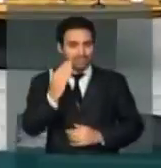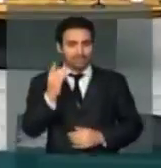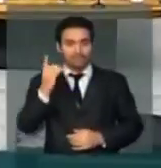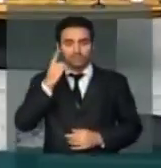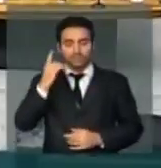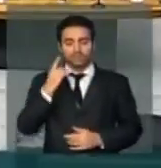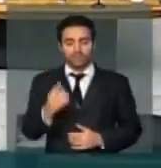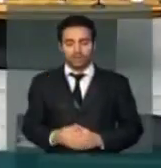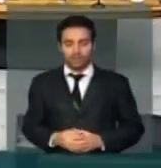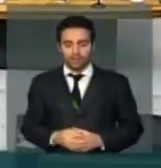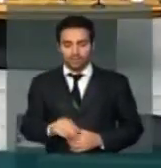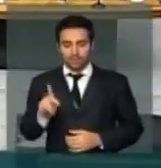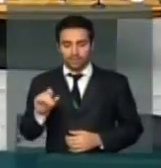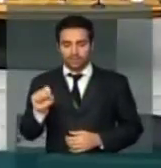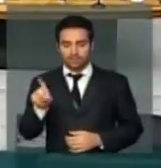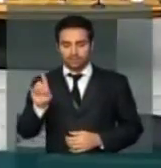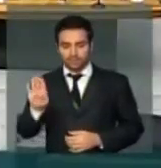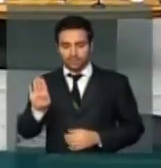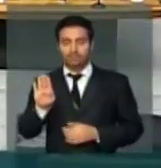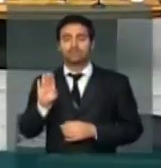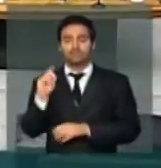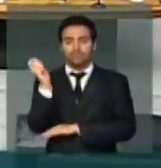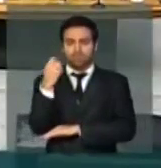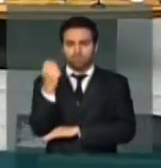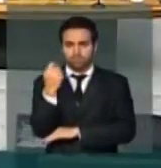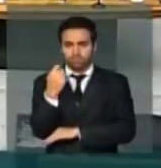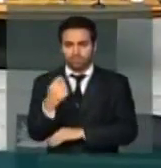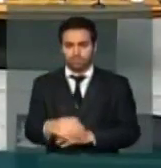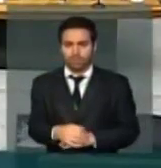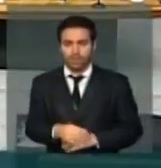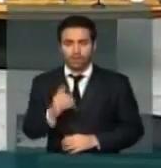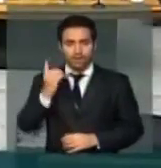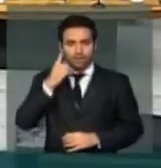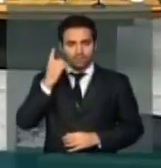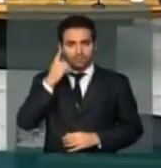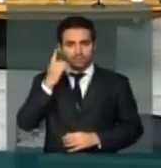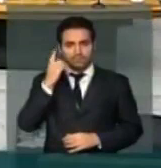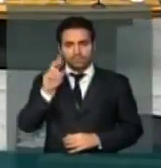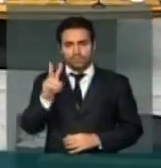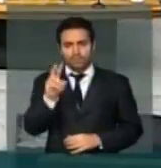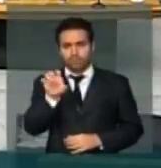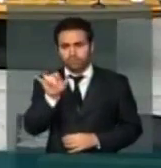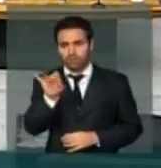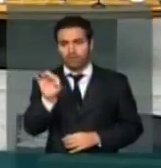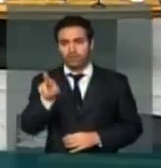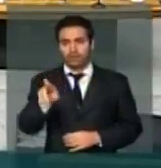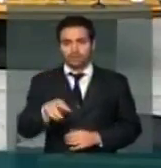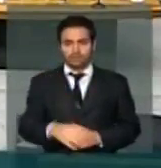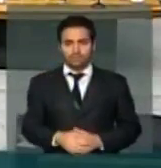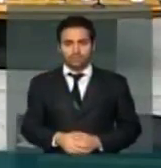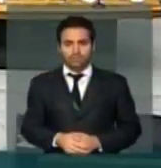Nobre deputado, pelo PSB do Rio Grande do Sul, nobre deputado Heitor Xu.